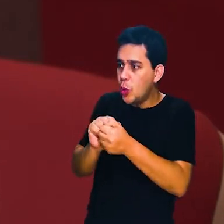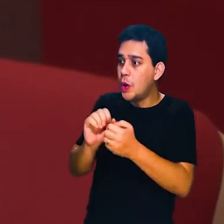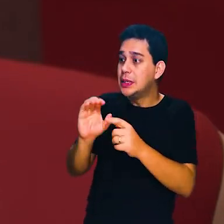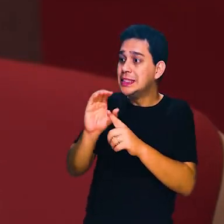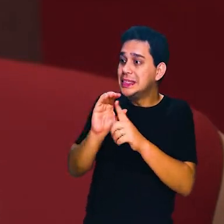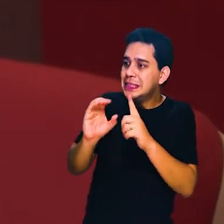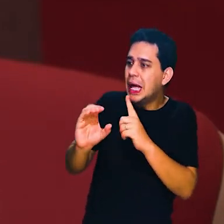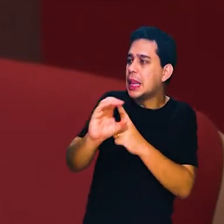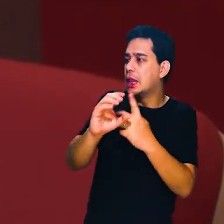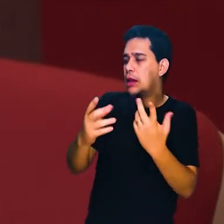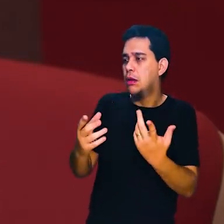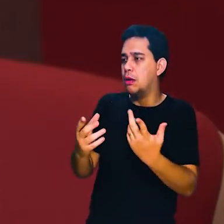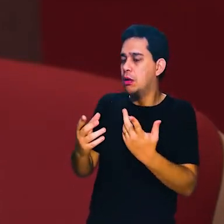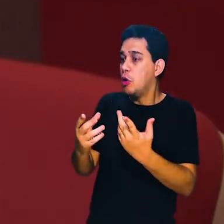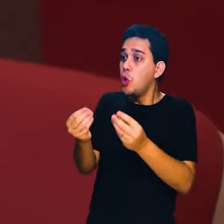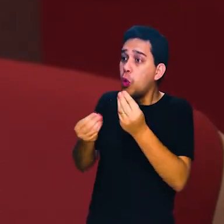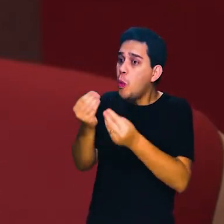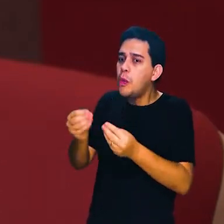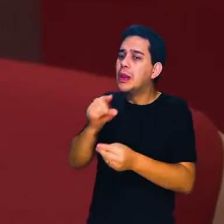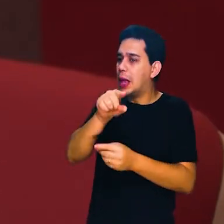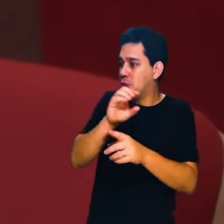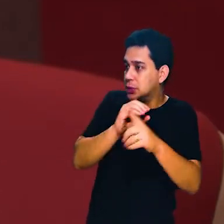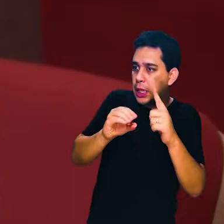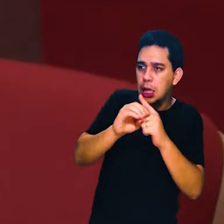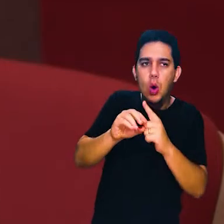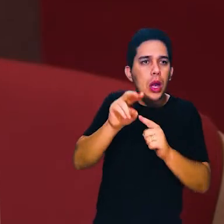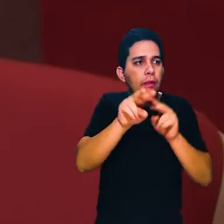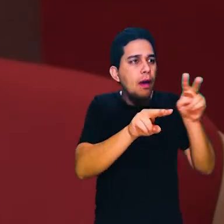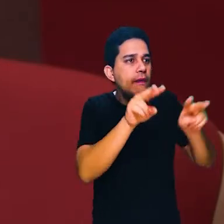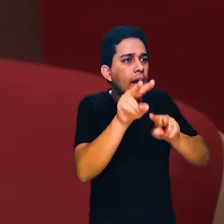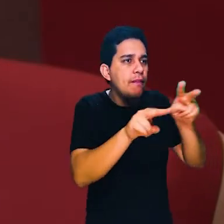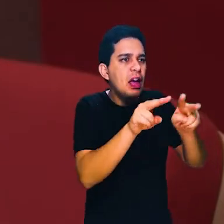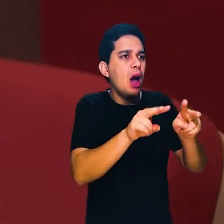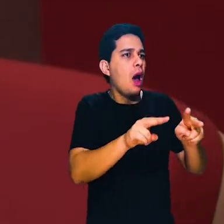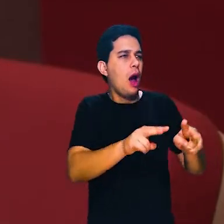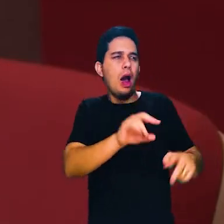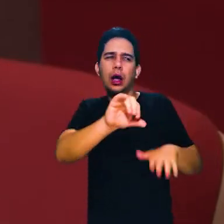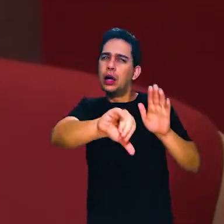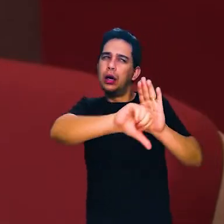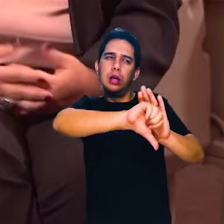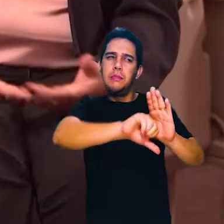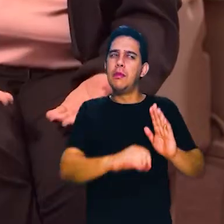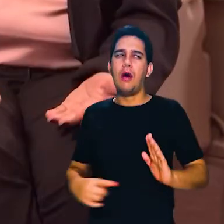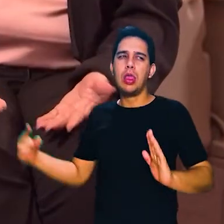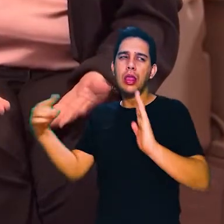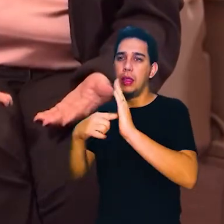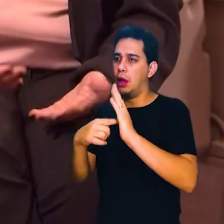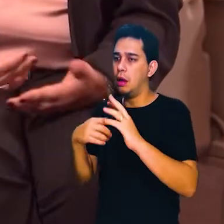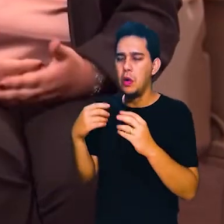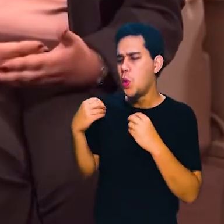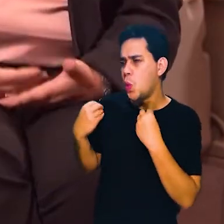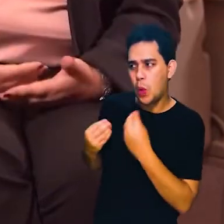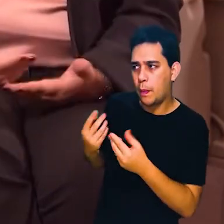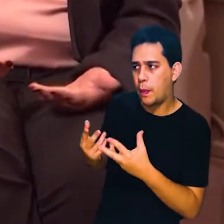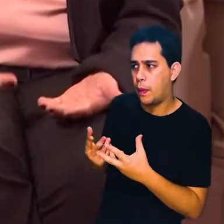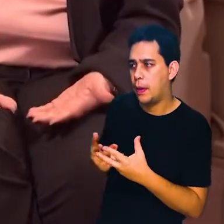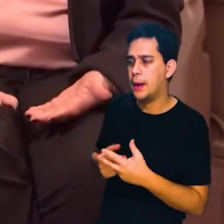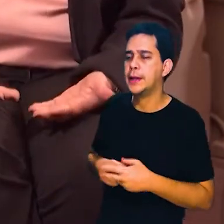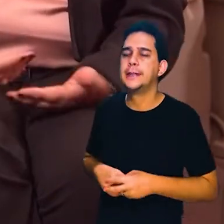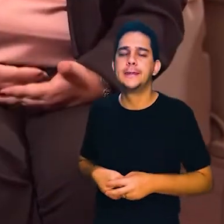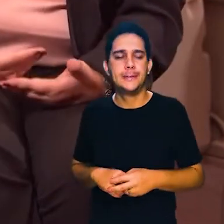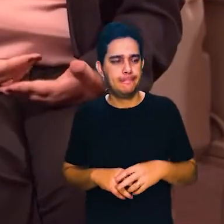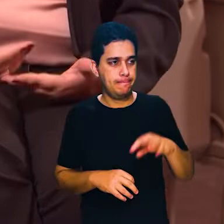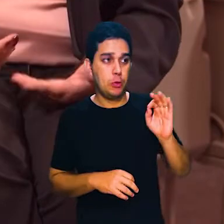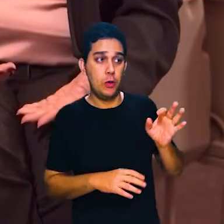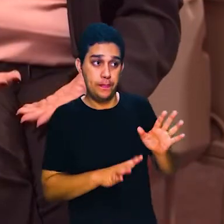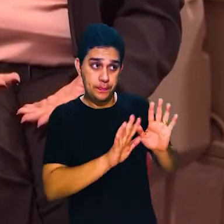denunciar crimes relacionados aos candidatos, às fake news e às eleições no geral, né? A verdade é que quanto mais disseminação